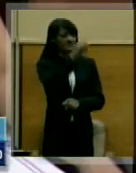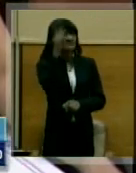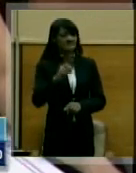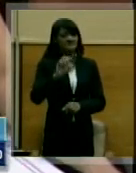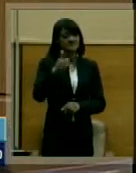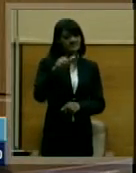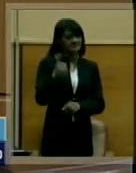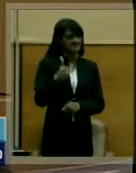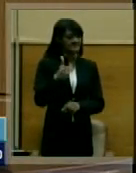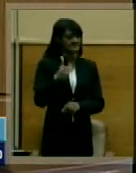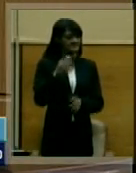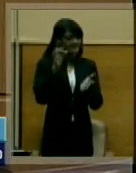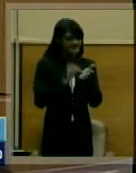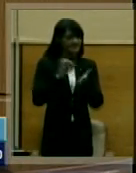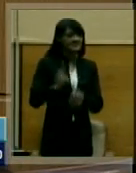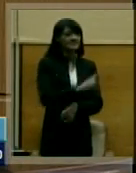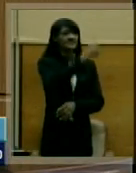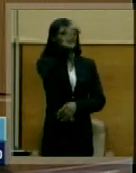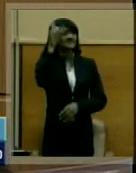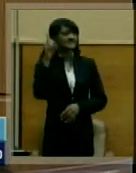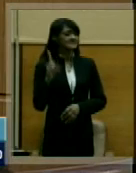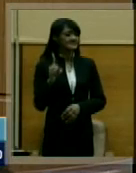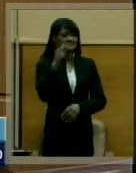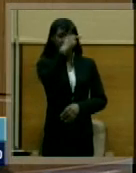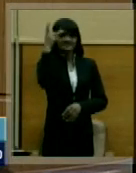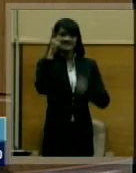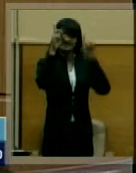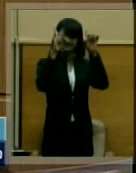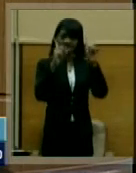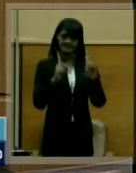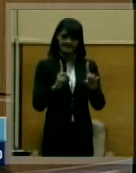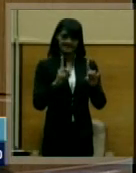onde se comemora o Dia Nacional da Pessoa com Deficiência,